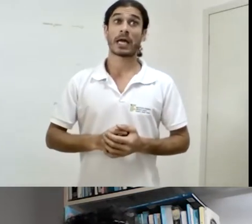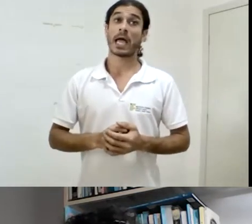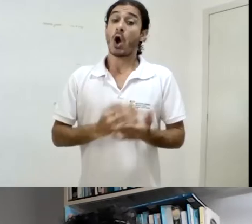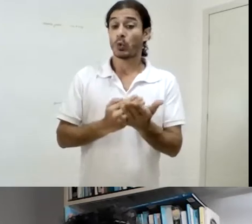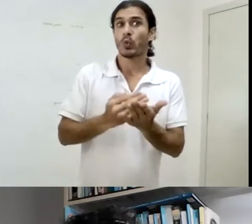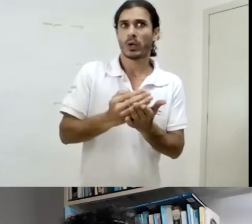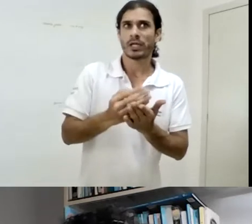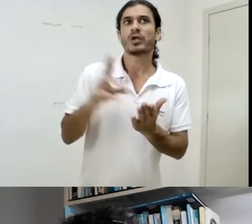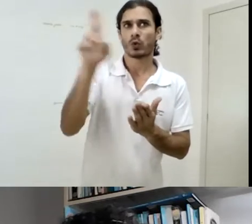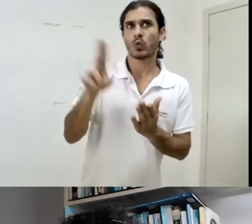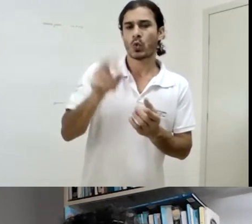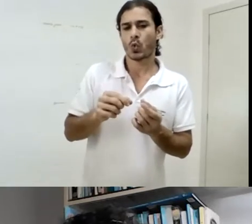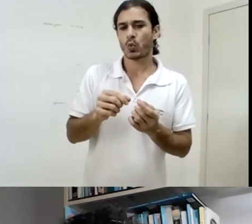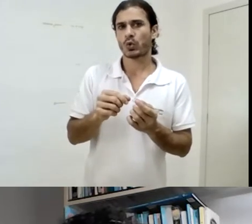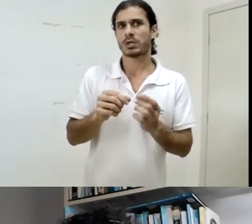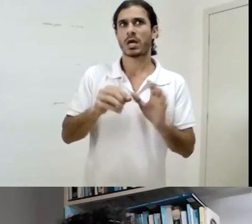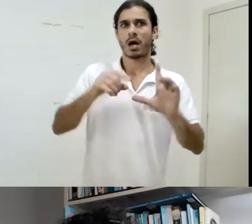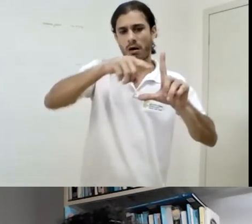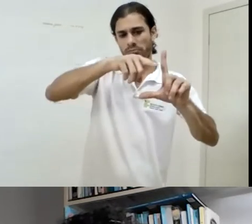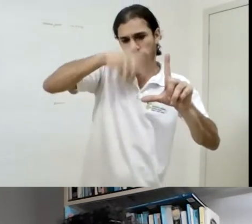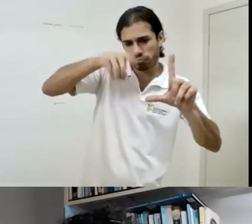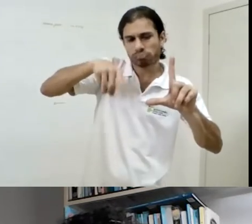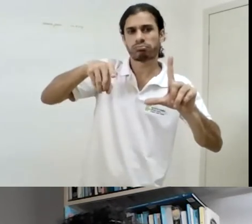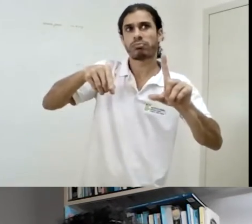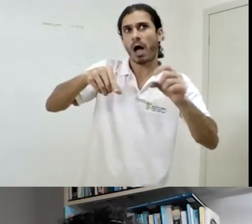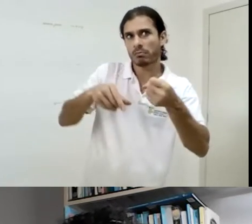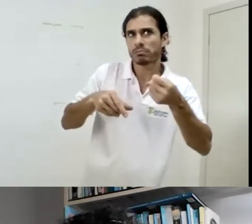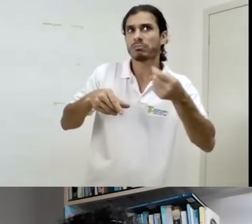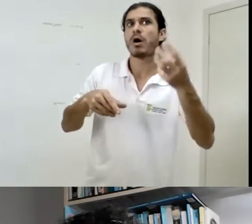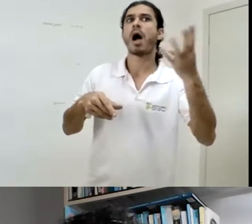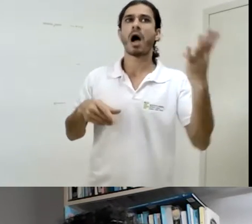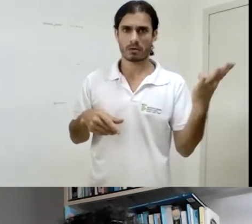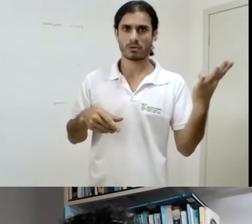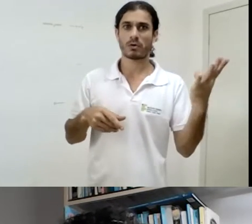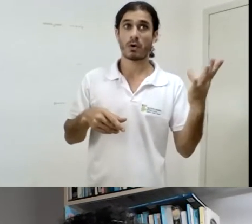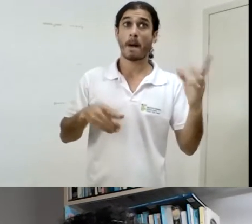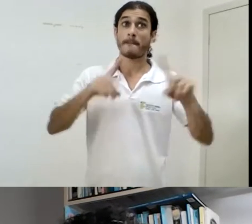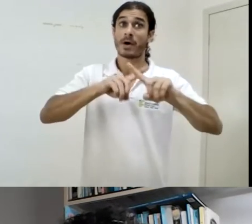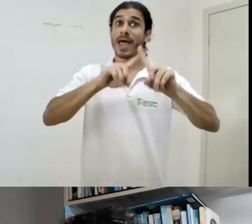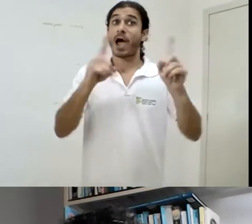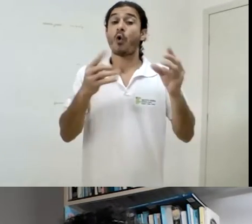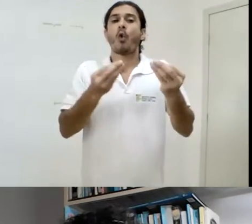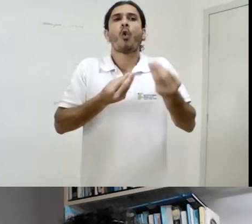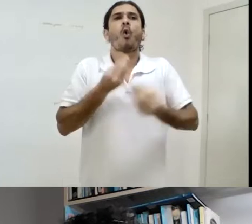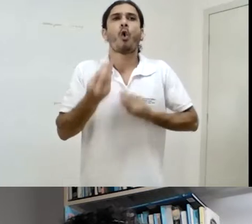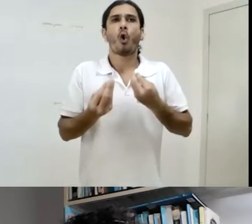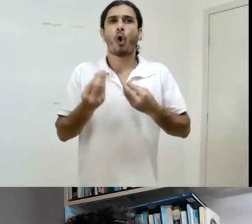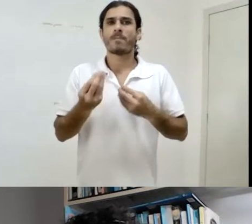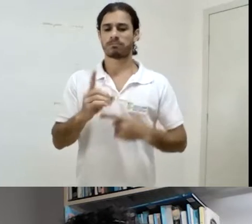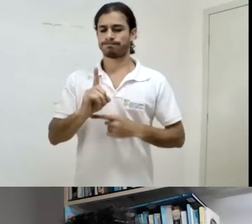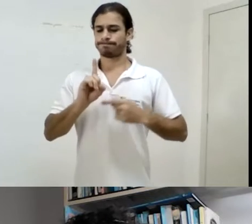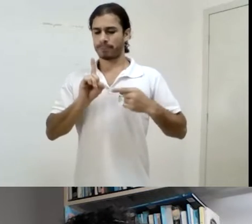estatística, não importa. É como que eu vou lidar com esses dados. A finalidade, né?